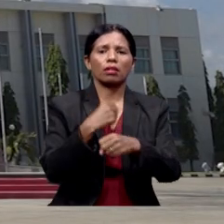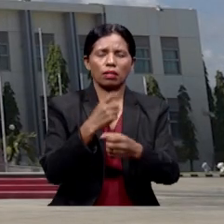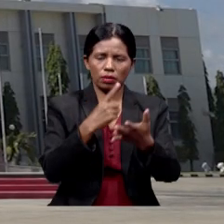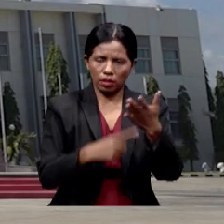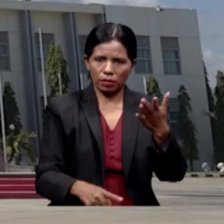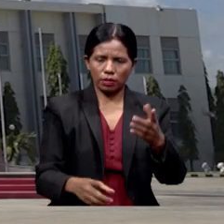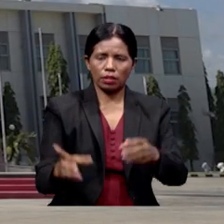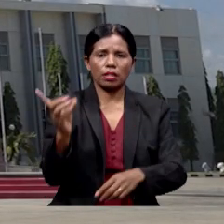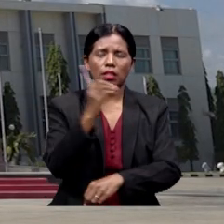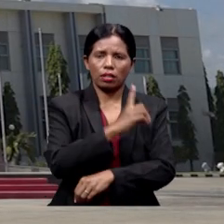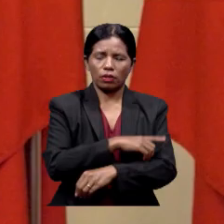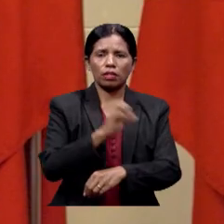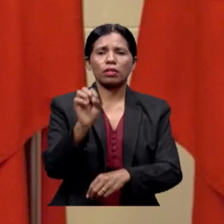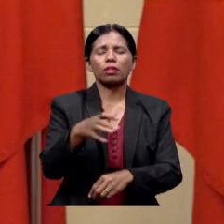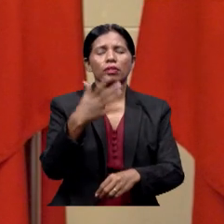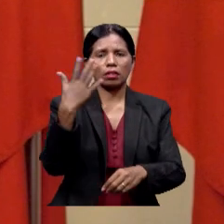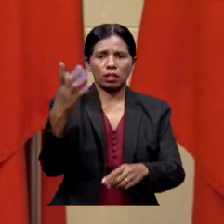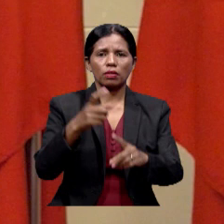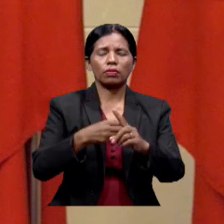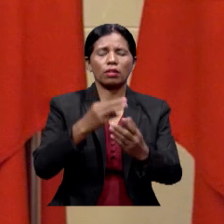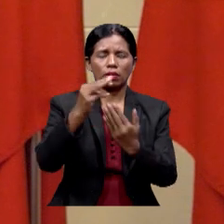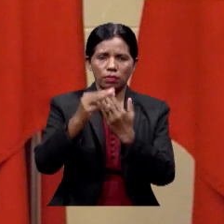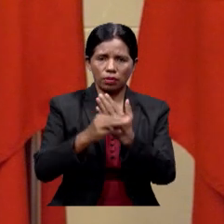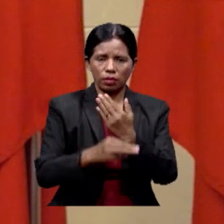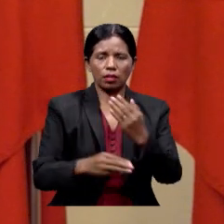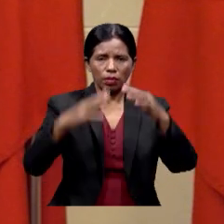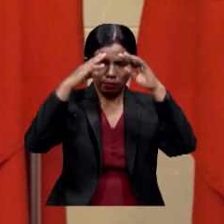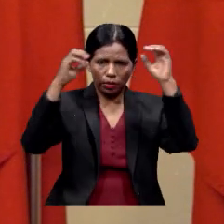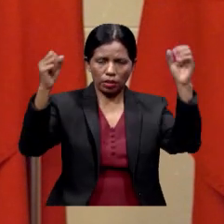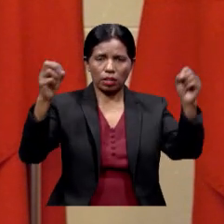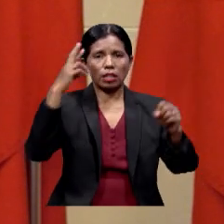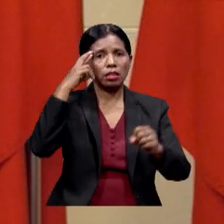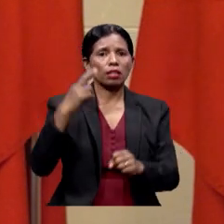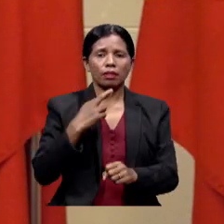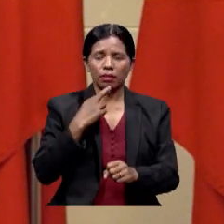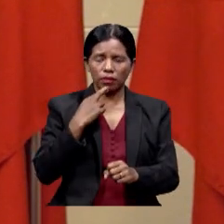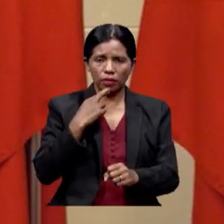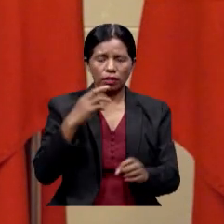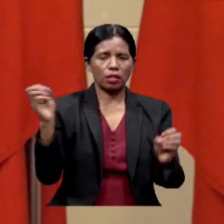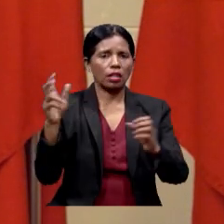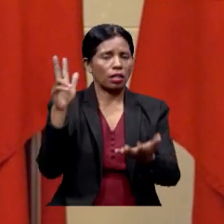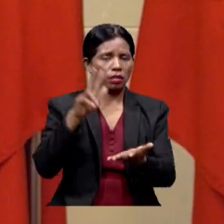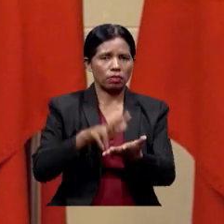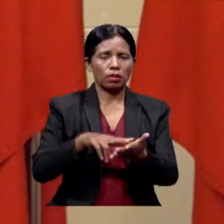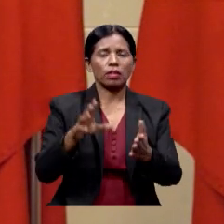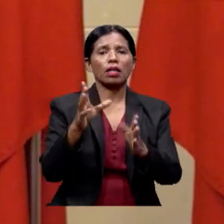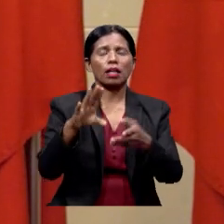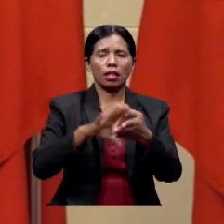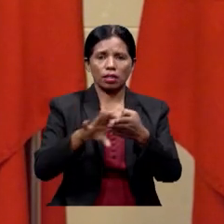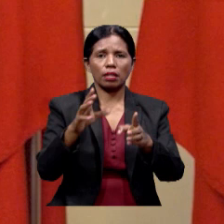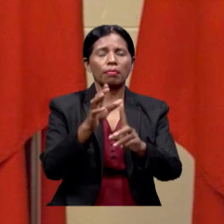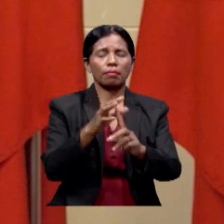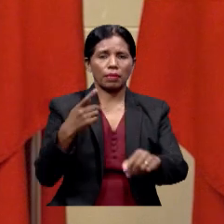a Loron Sanulo Recin Lima, Fulan Março, Tinan, né, Presidente da República José Ramos Horta, veta diploma Parlamento Nacional,